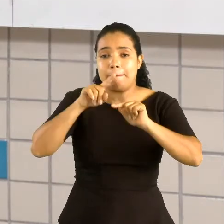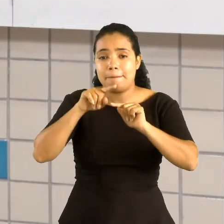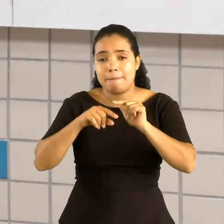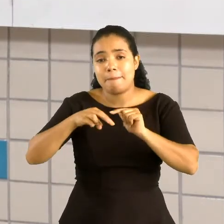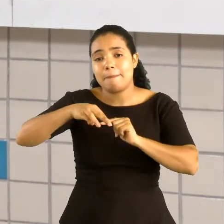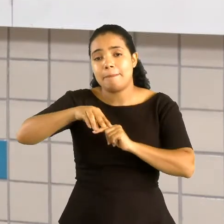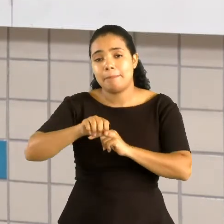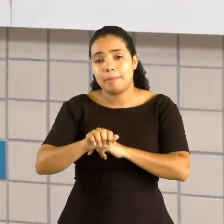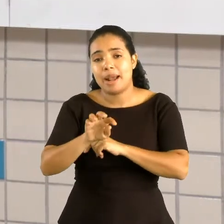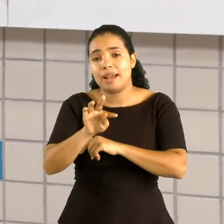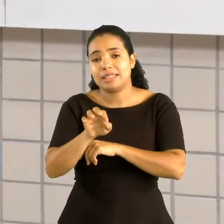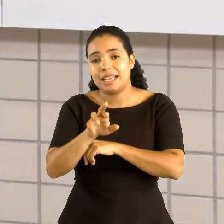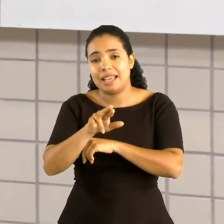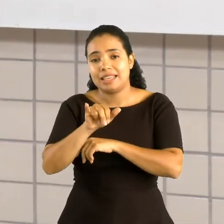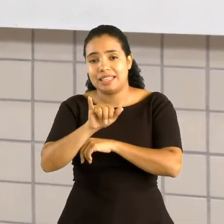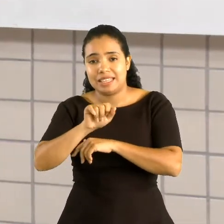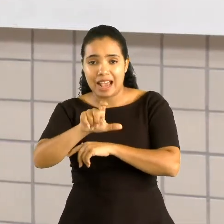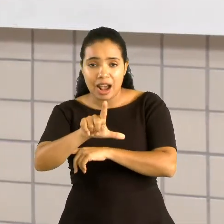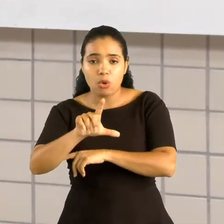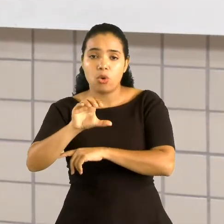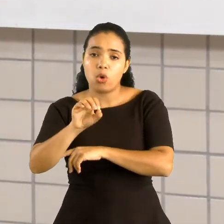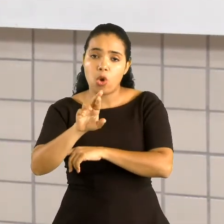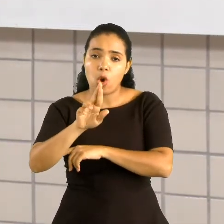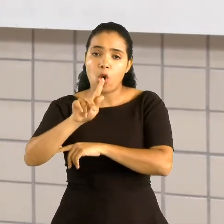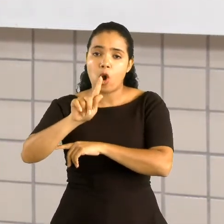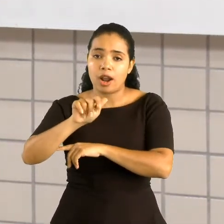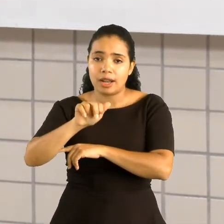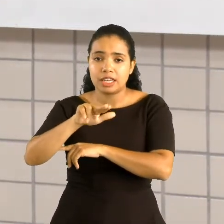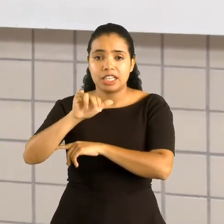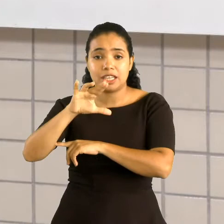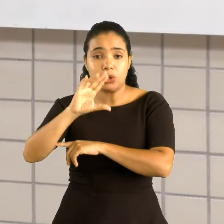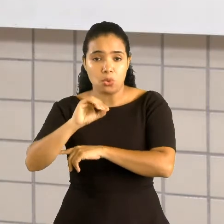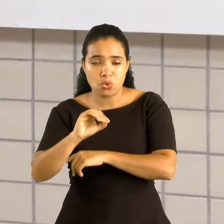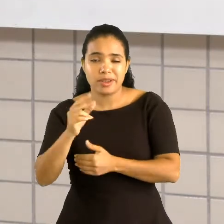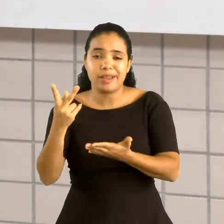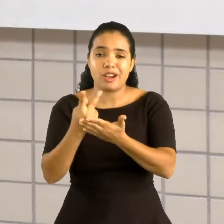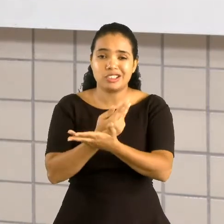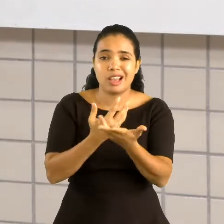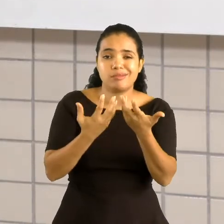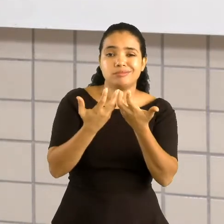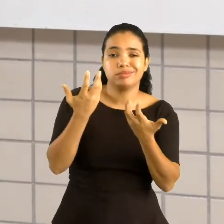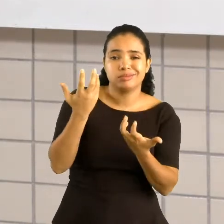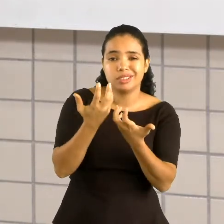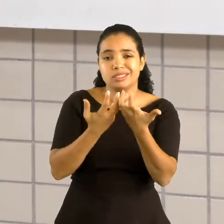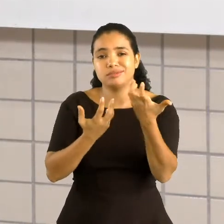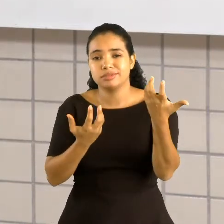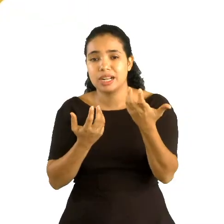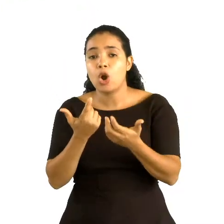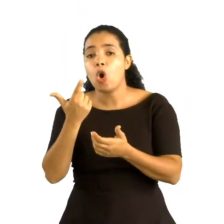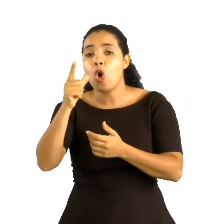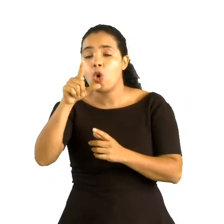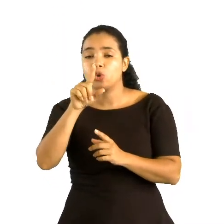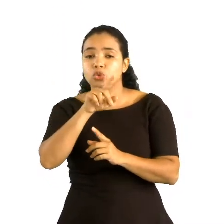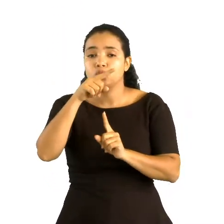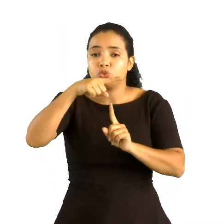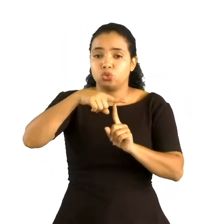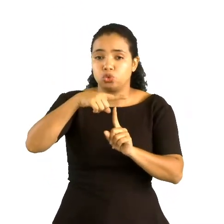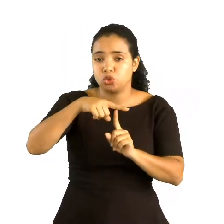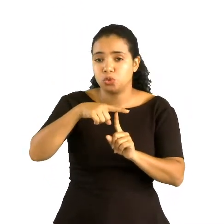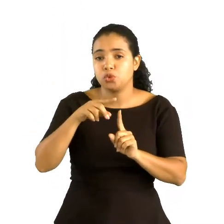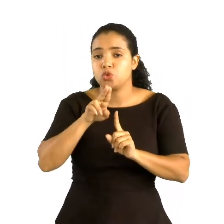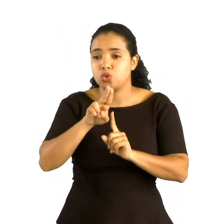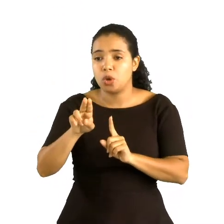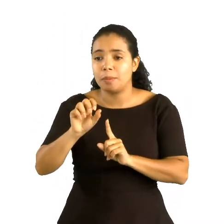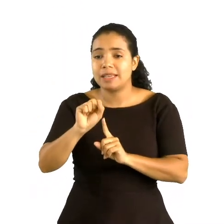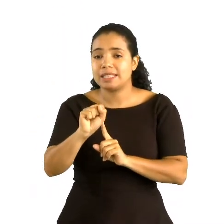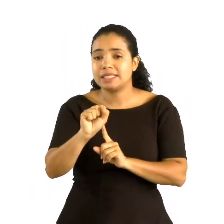terra também ela vai ceder e vai causar esse tipo de processo. Nós temos também outro processo chamado de salinização, que nada